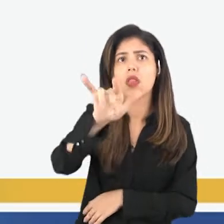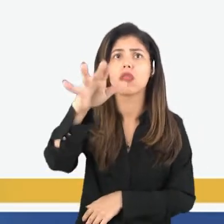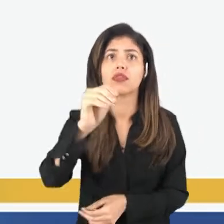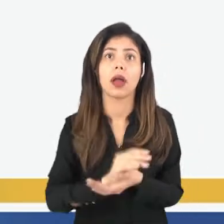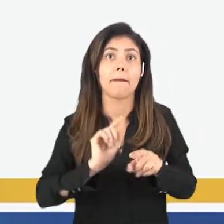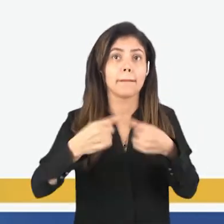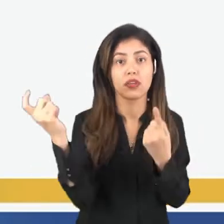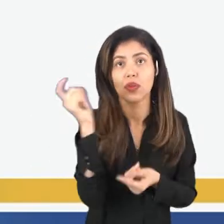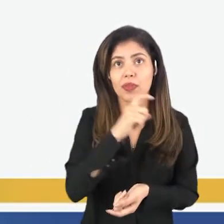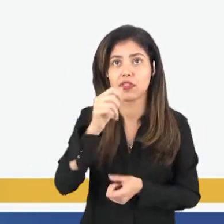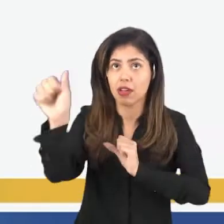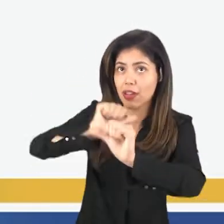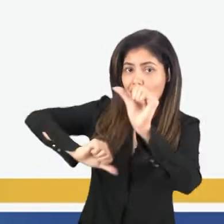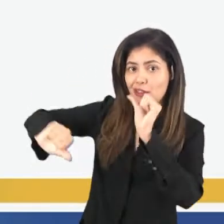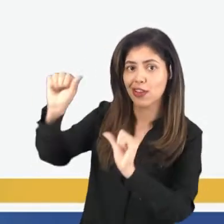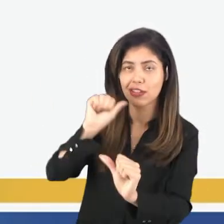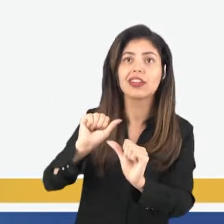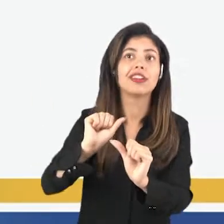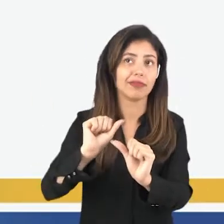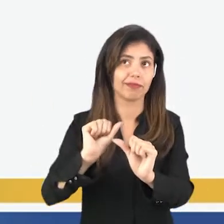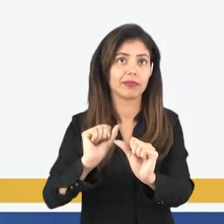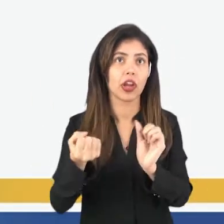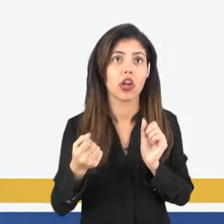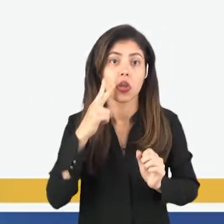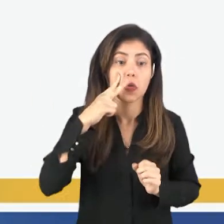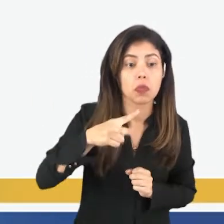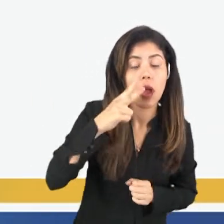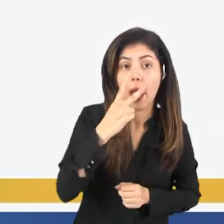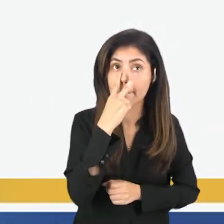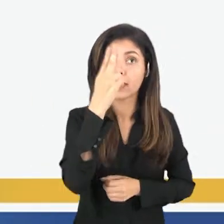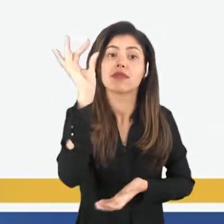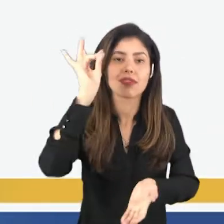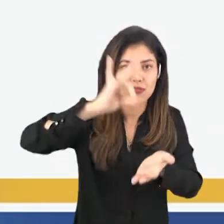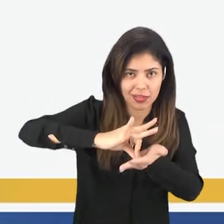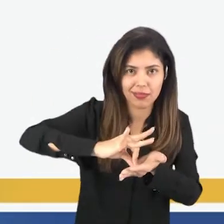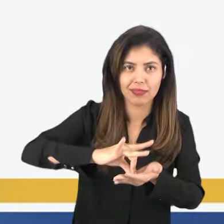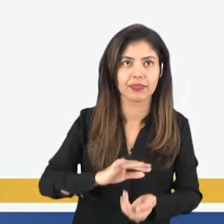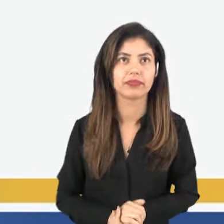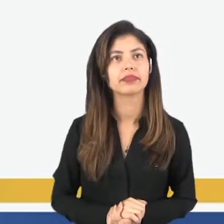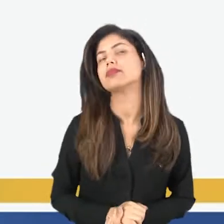sim uma mentira revestida de artifícios que lhe conferem aparência de